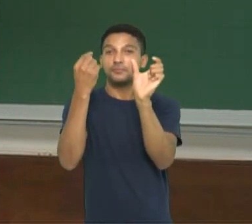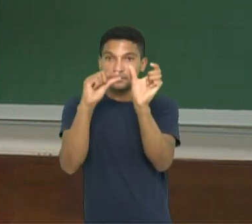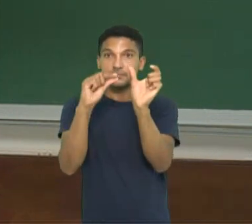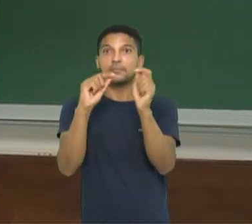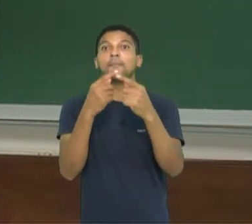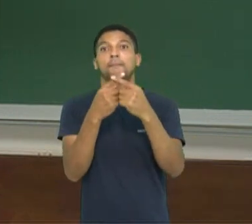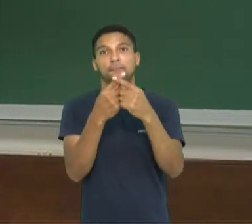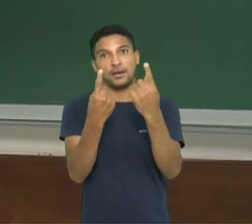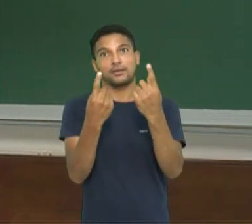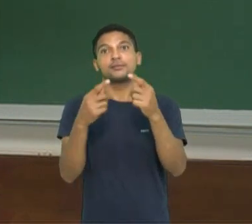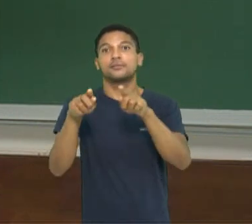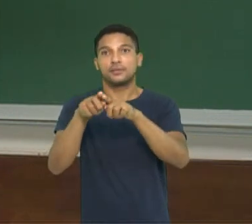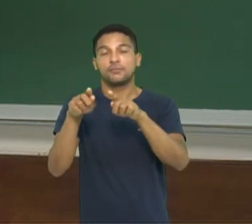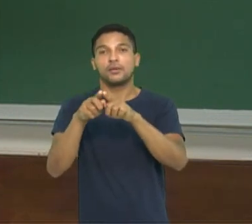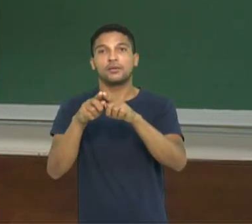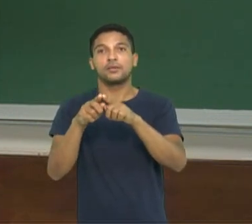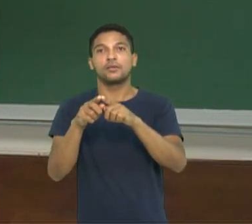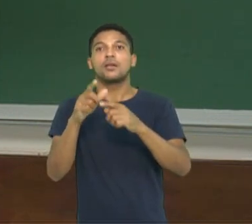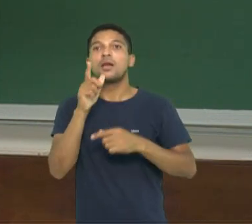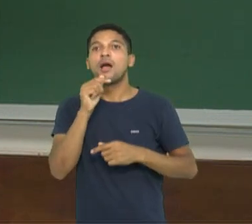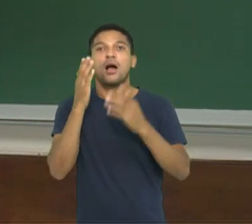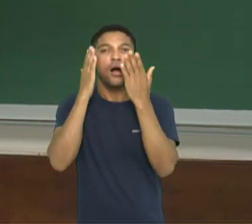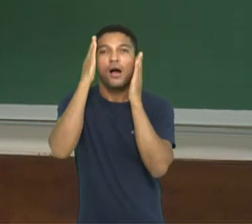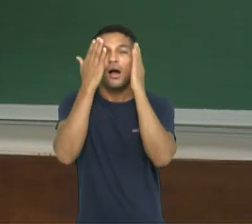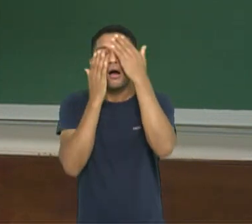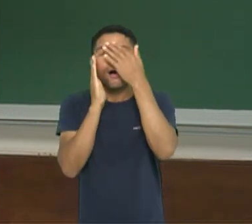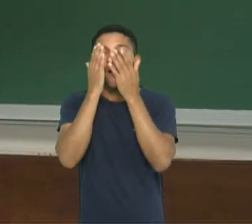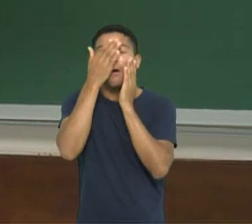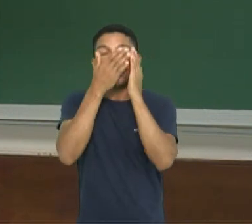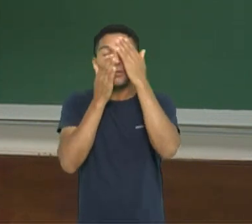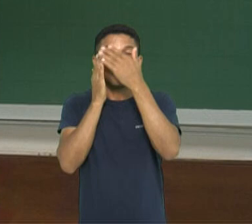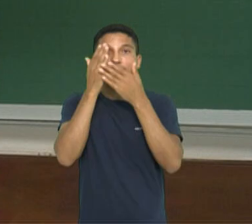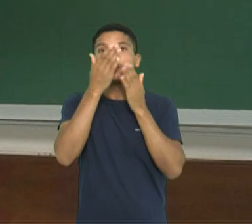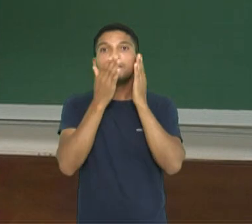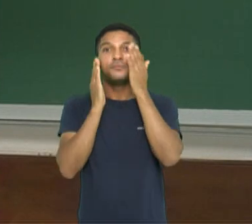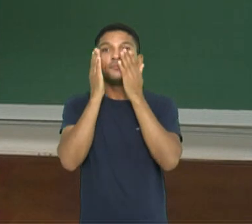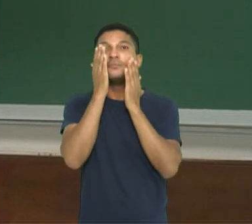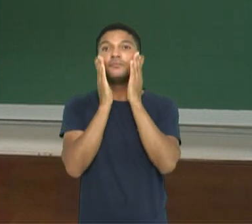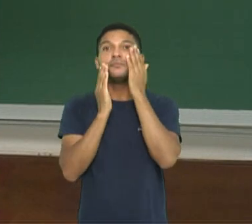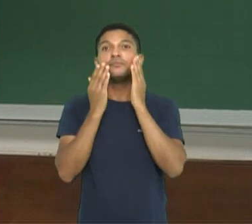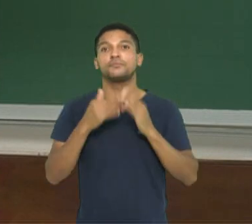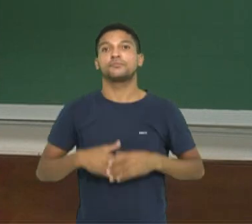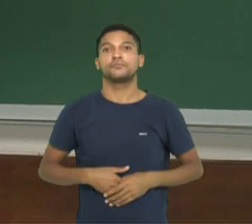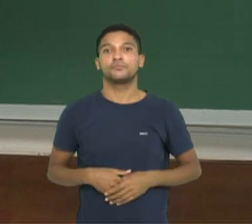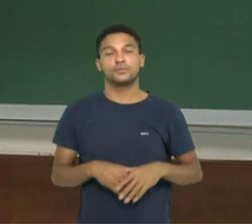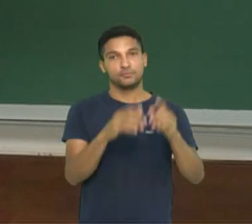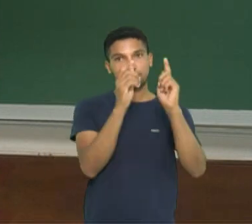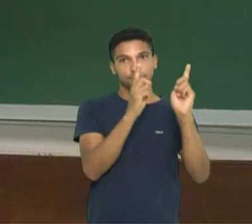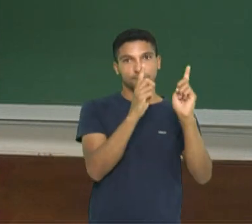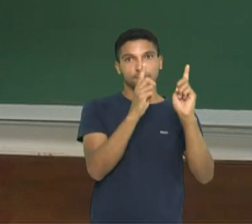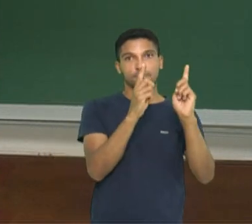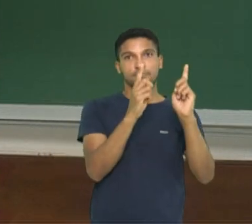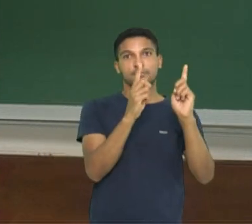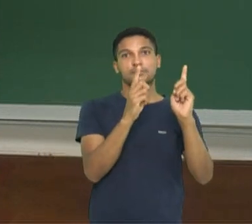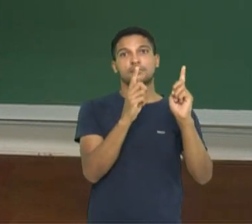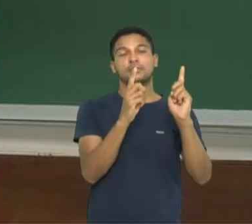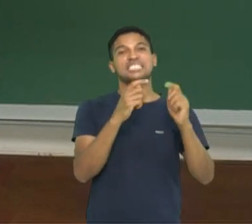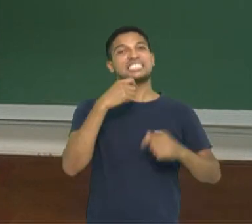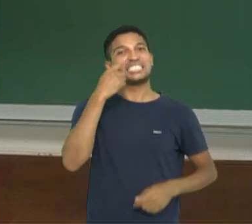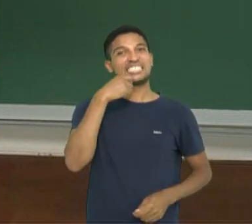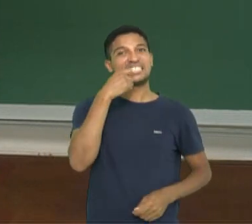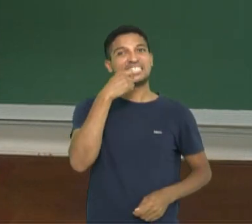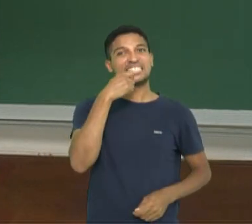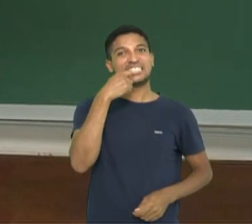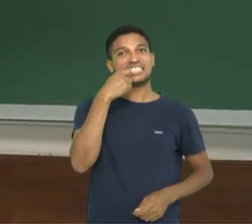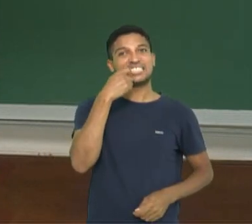portanto, soma orações. Né? Lavar, que é verbo, né? É uma oração, e escovar. Então, eu acabei ali unindo, né,